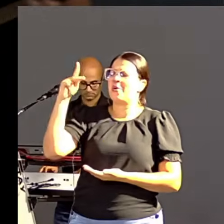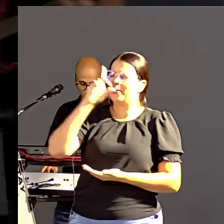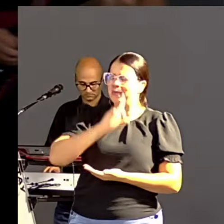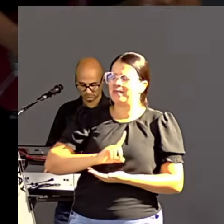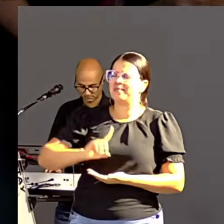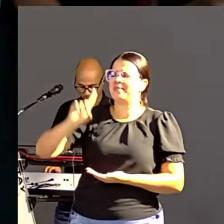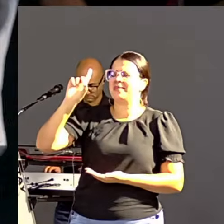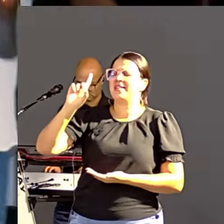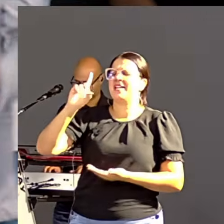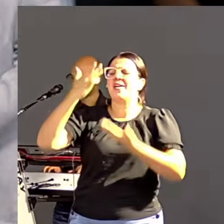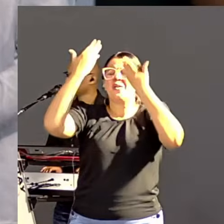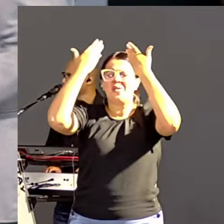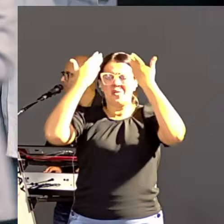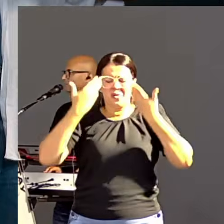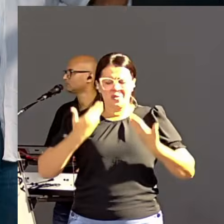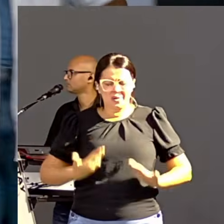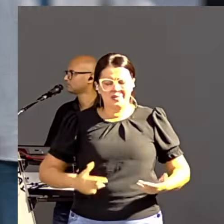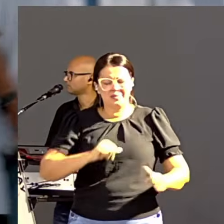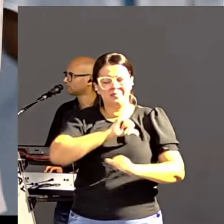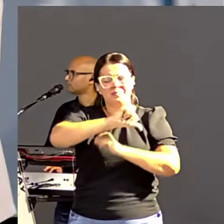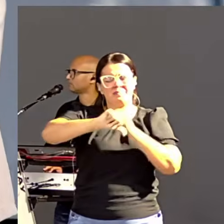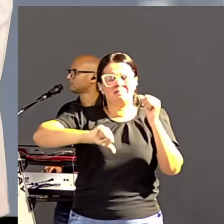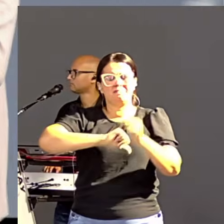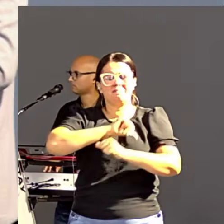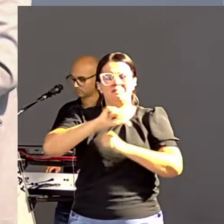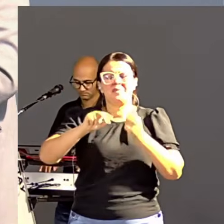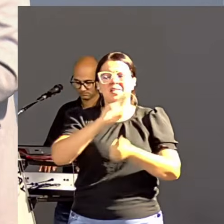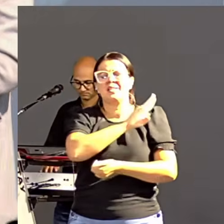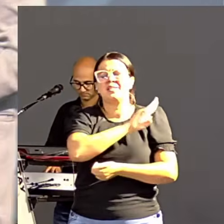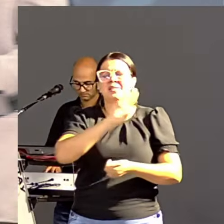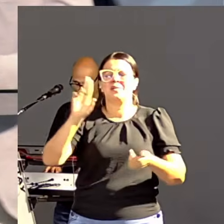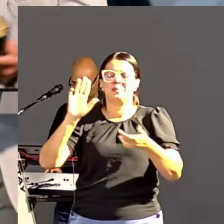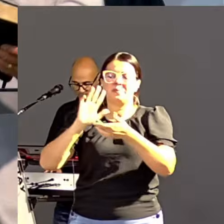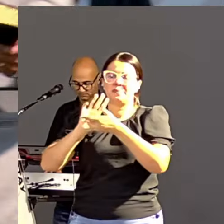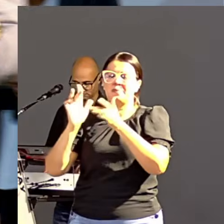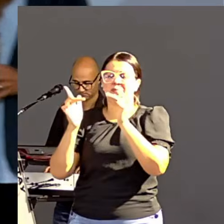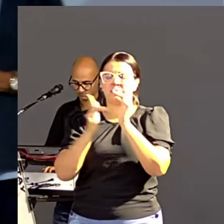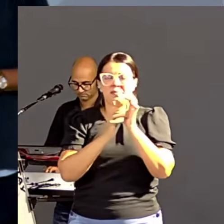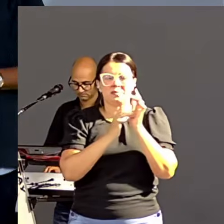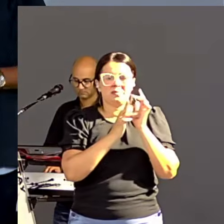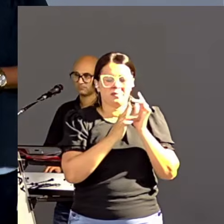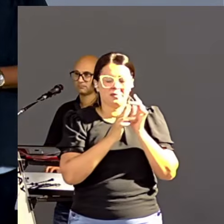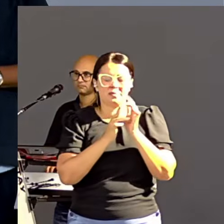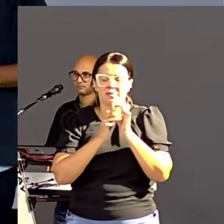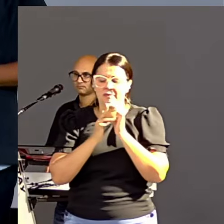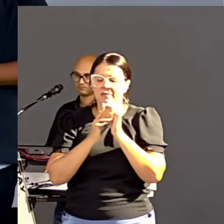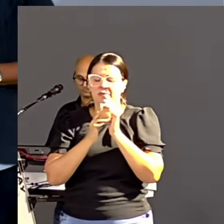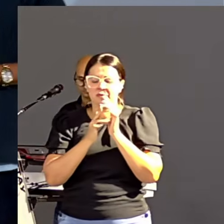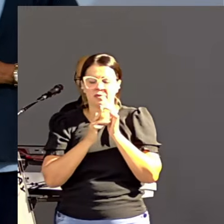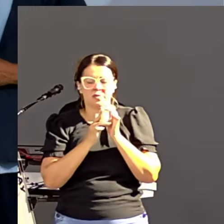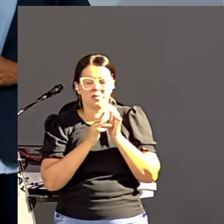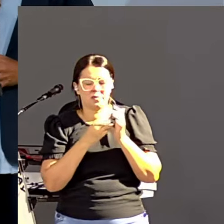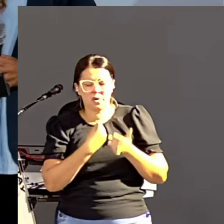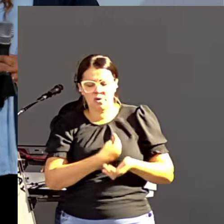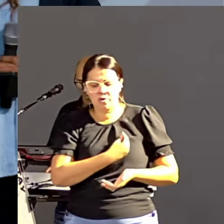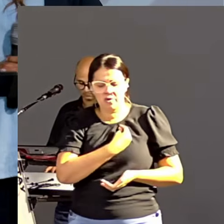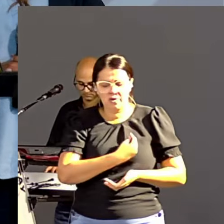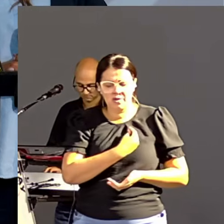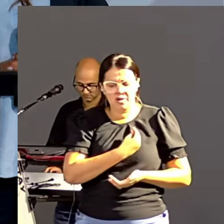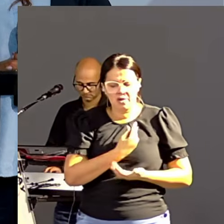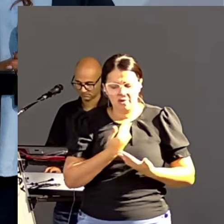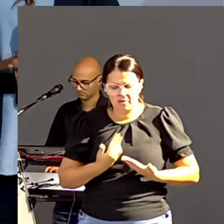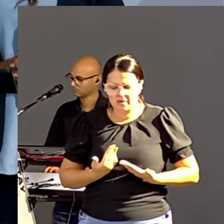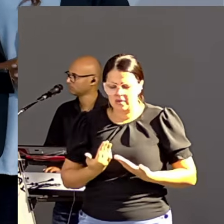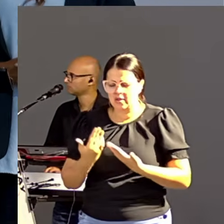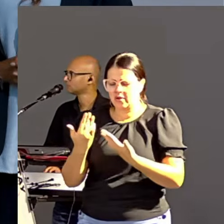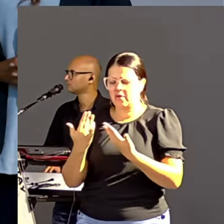Deus, completamente restaurados, no nome de Jesus. Eu consagro a ti neste momento